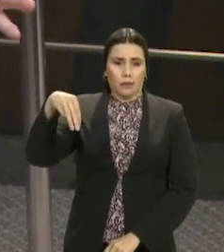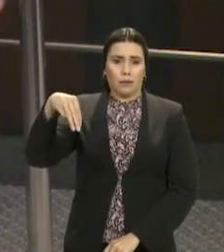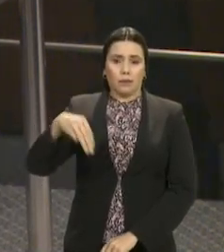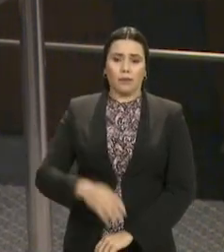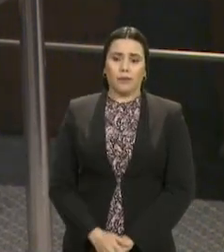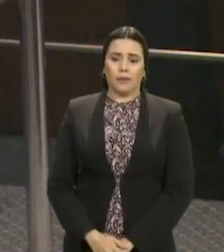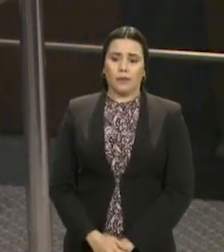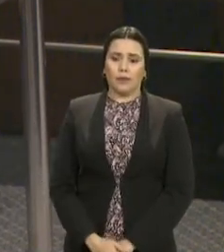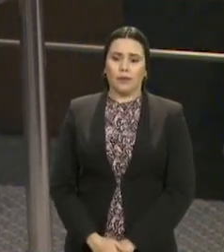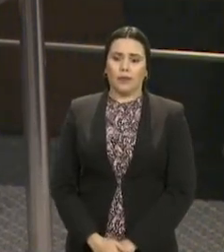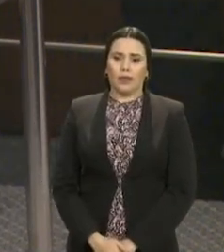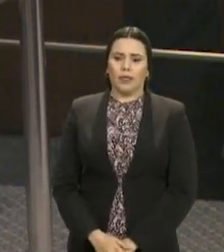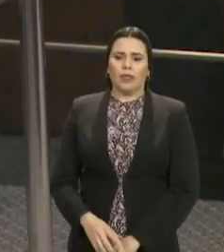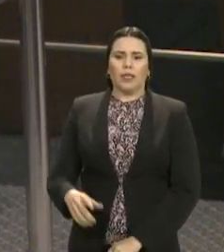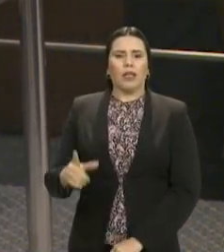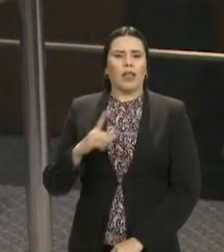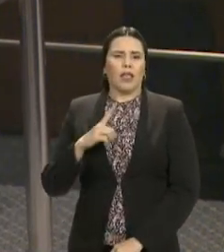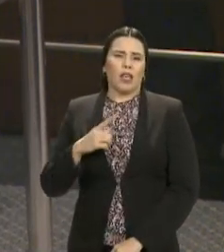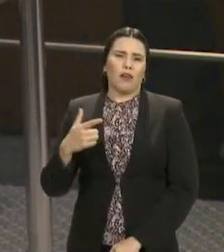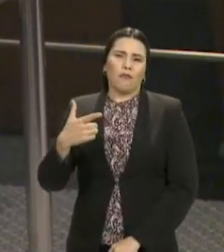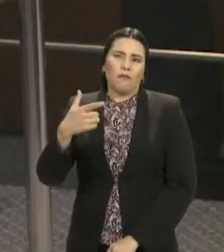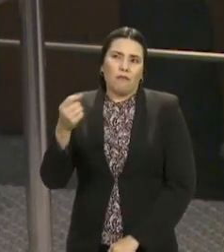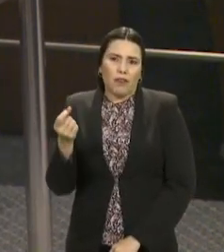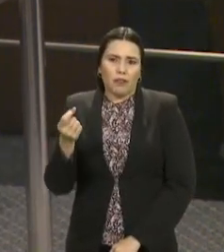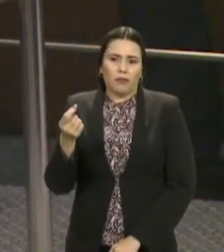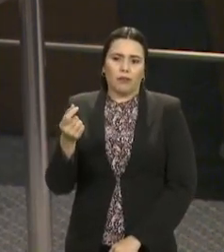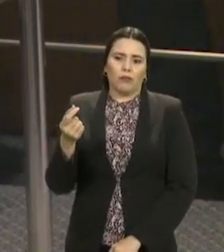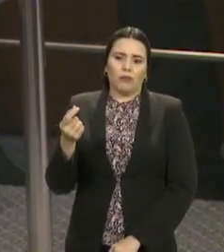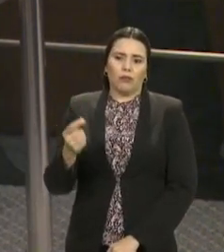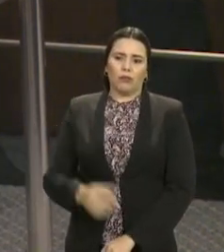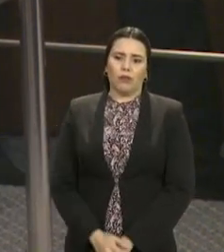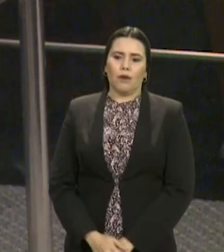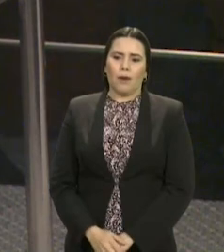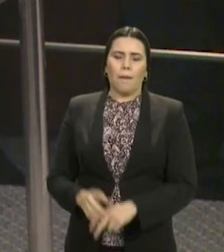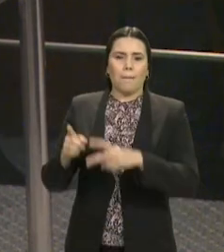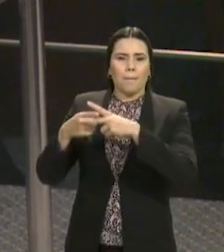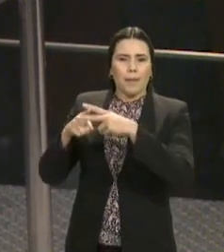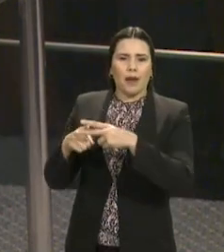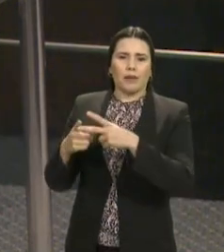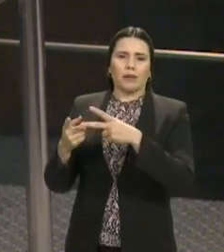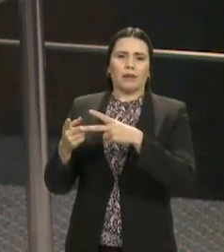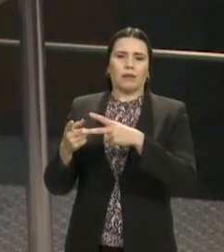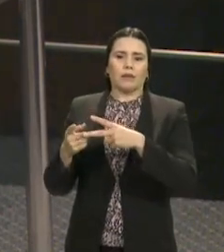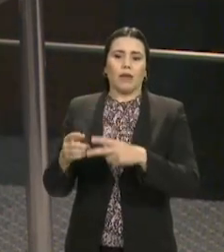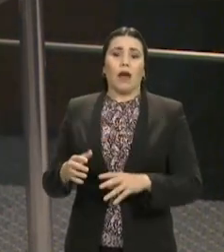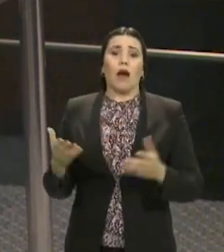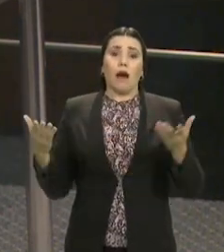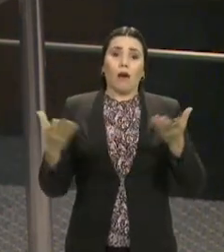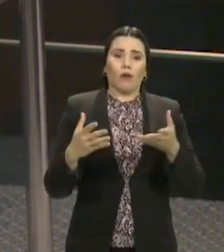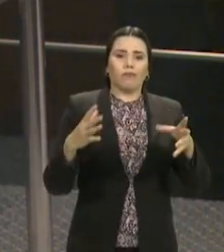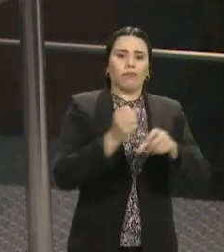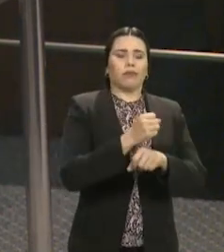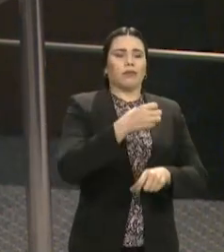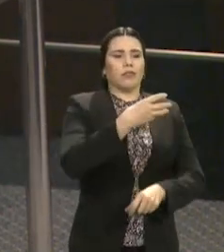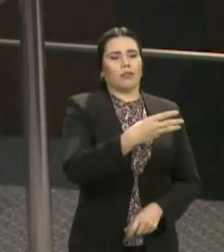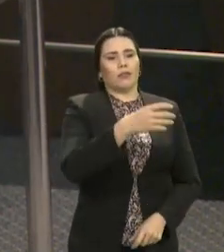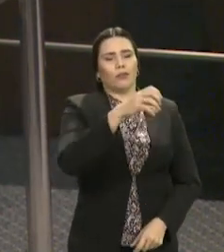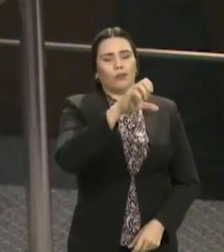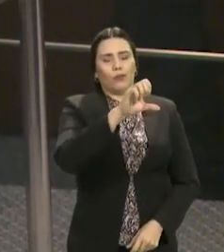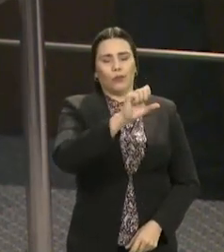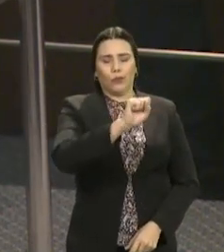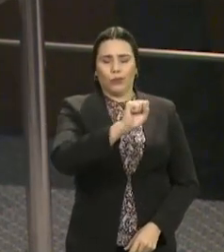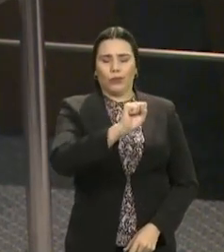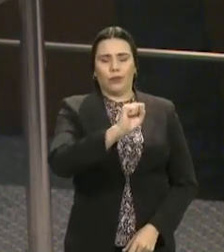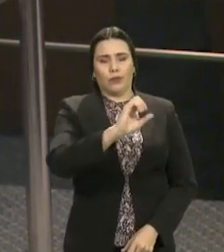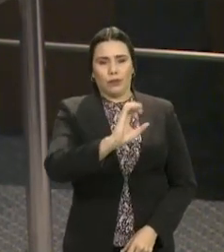Eram 20 máquinas, hoje são 380 máquinas de hemodiálise. quantas pessoas sofriam no meio do